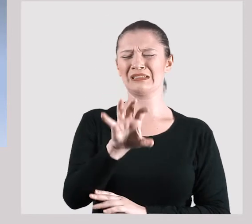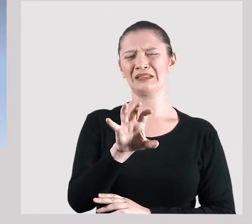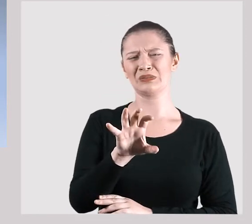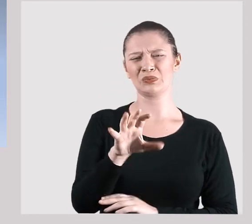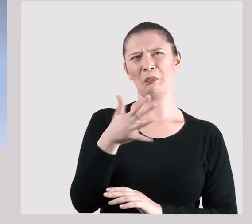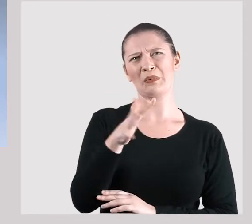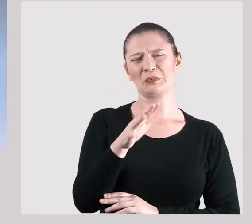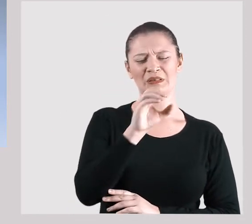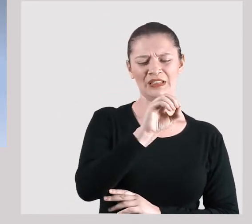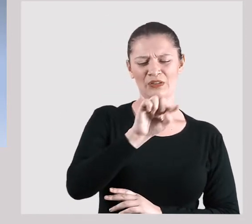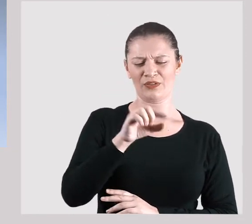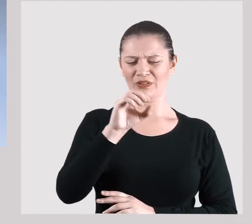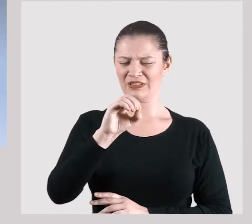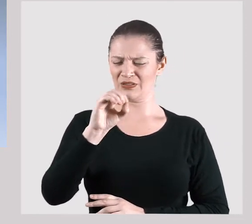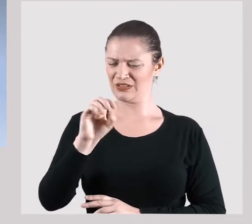0,0005 ou